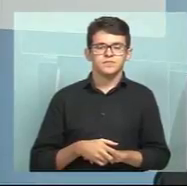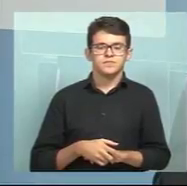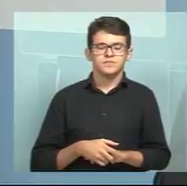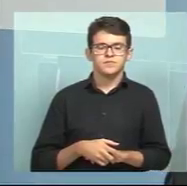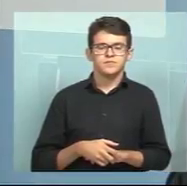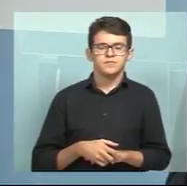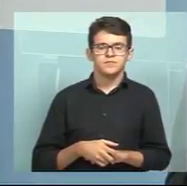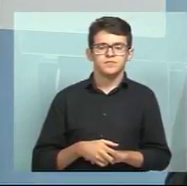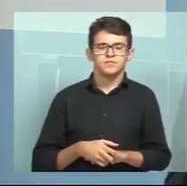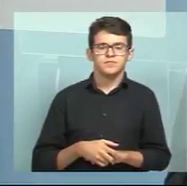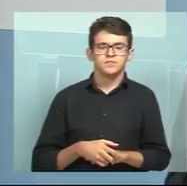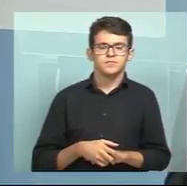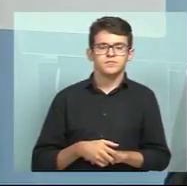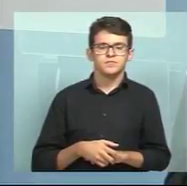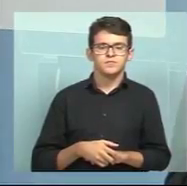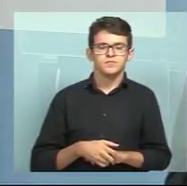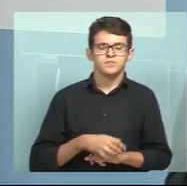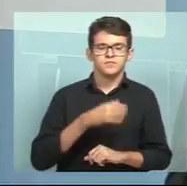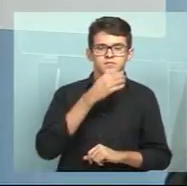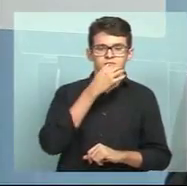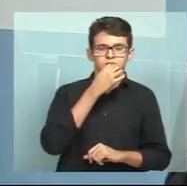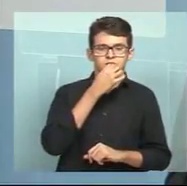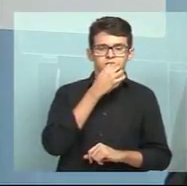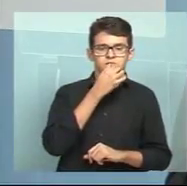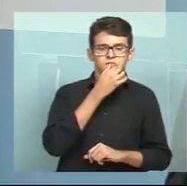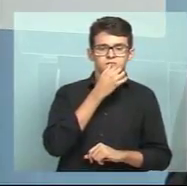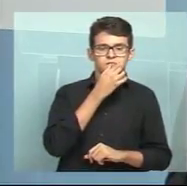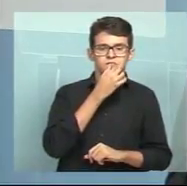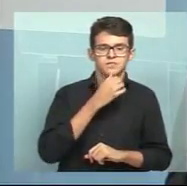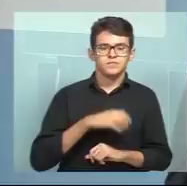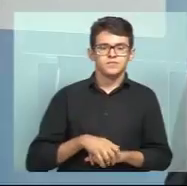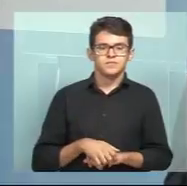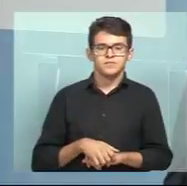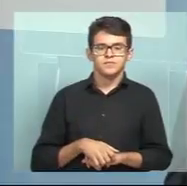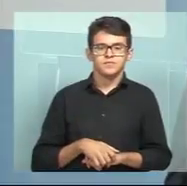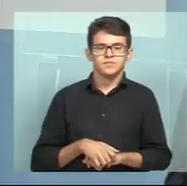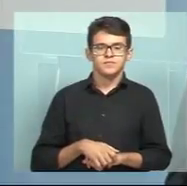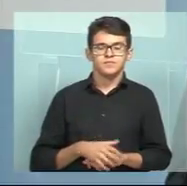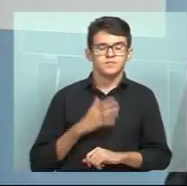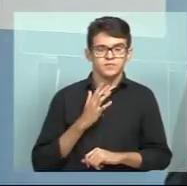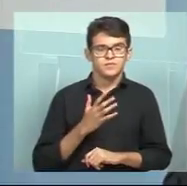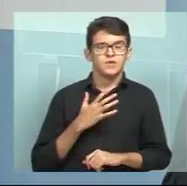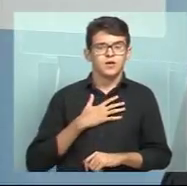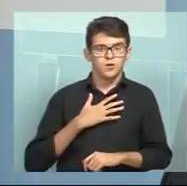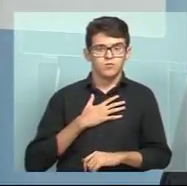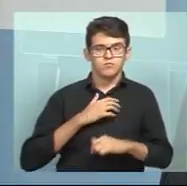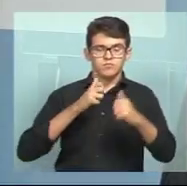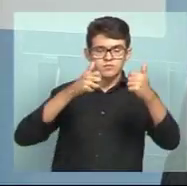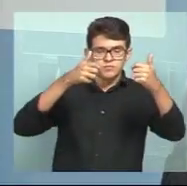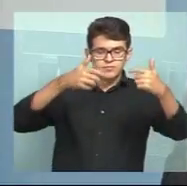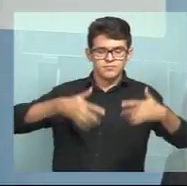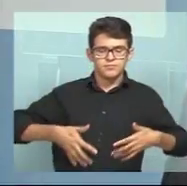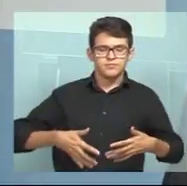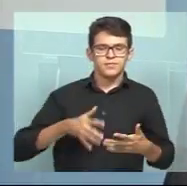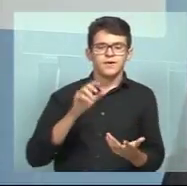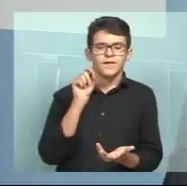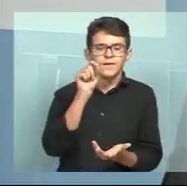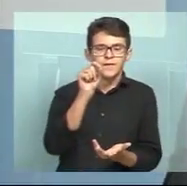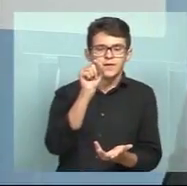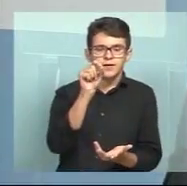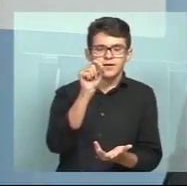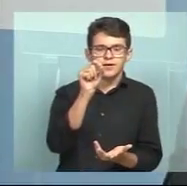cumpra-se. Foi assim que eu fui criado e ensinado pelo meu saudoso pai. Eu estou querendo dizer o seguinte,